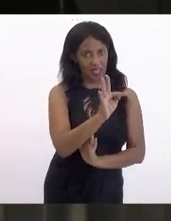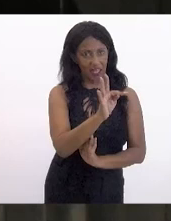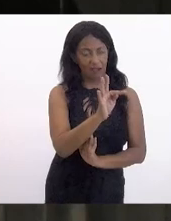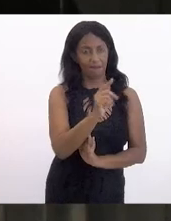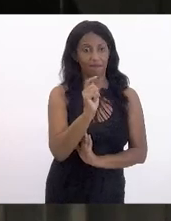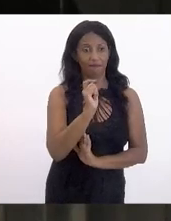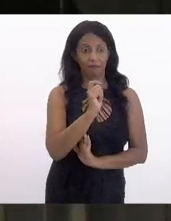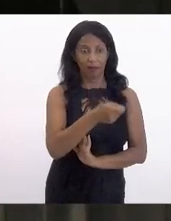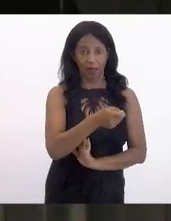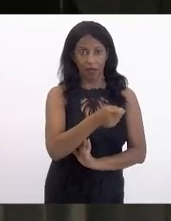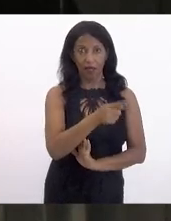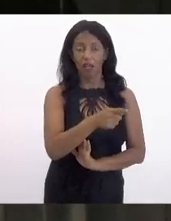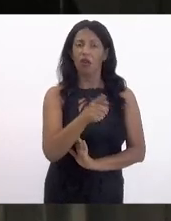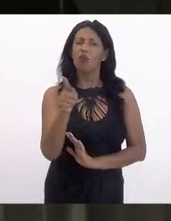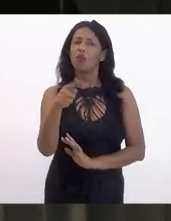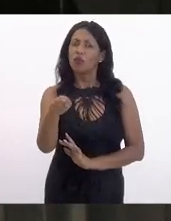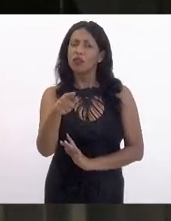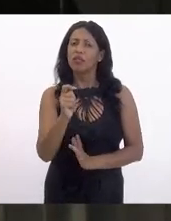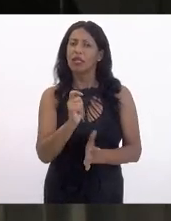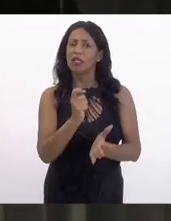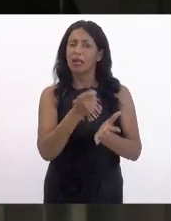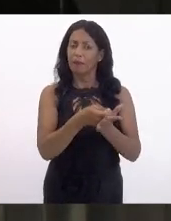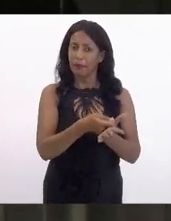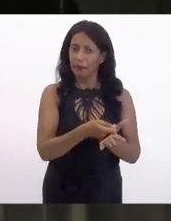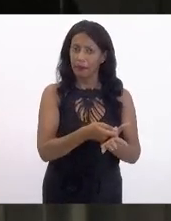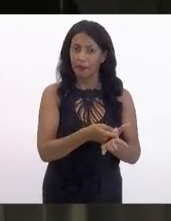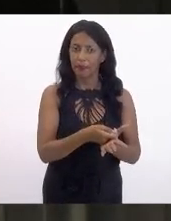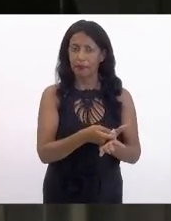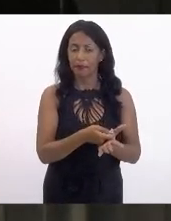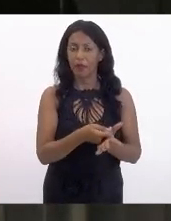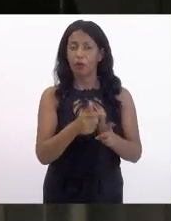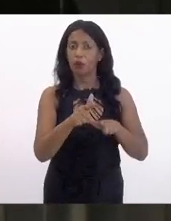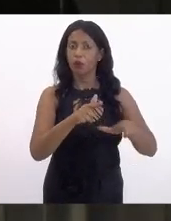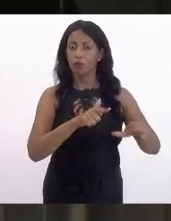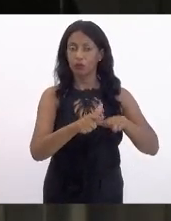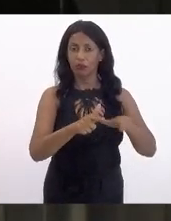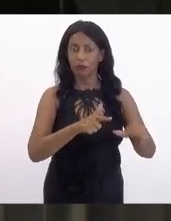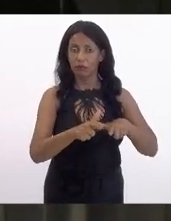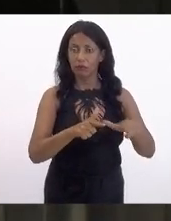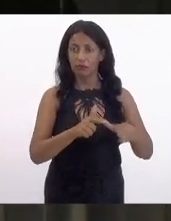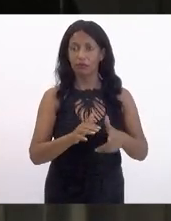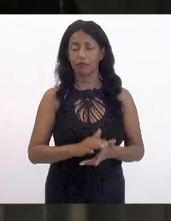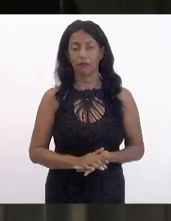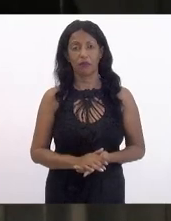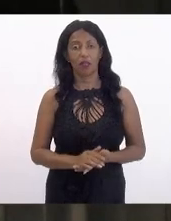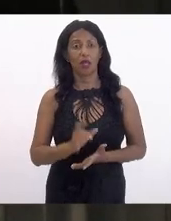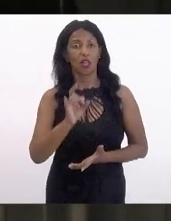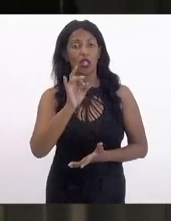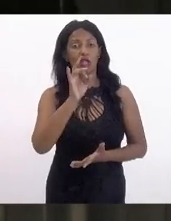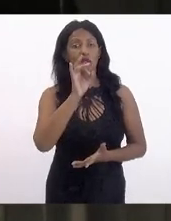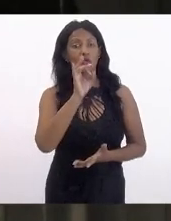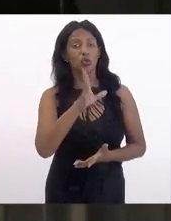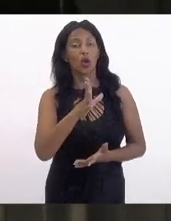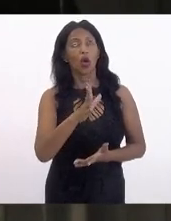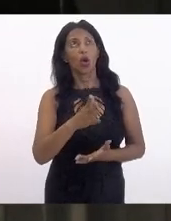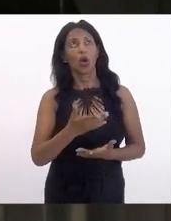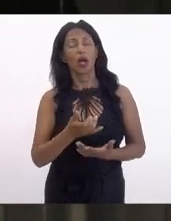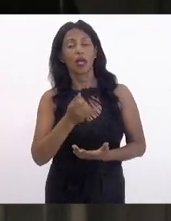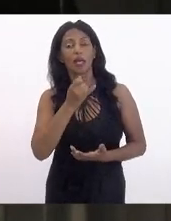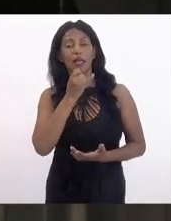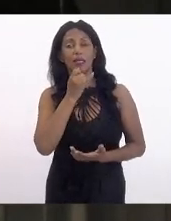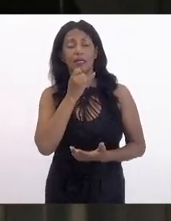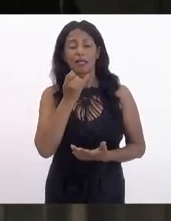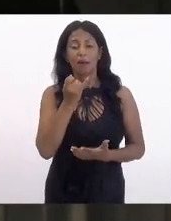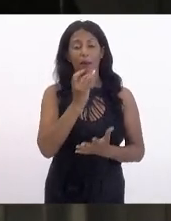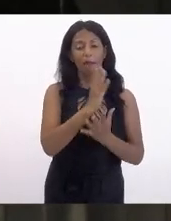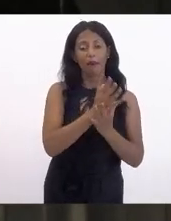você tá nem apagando um por um serviço que só parcialmente é